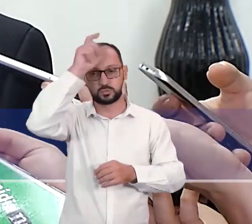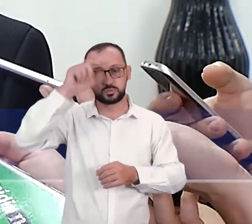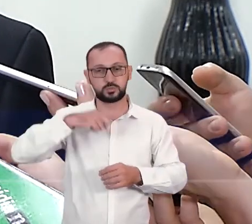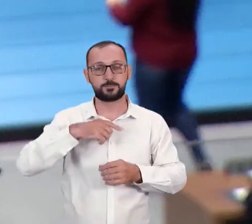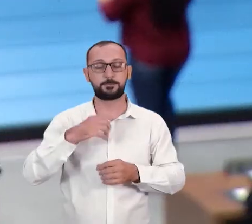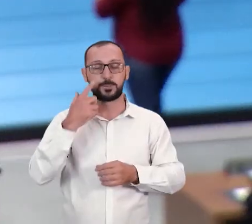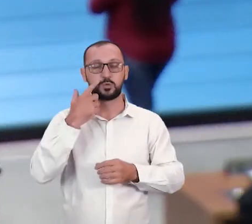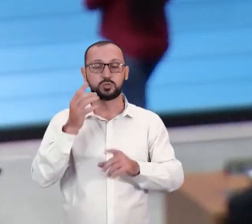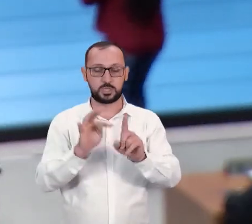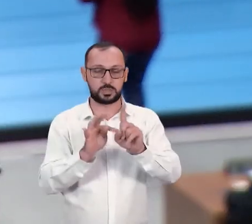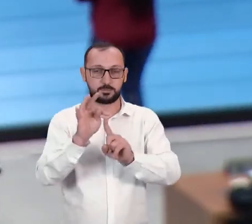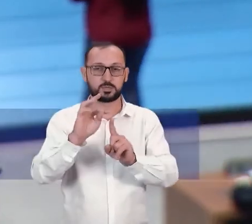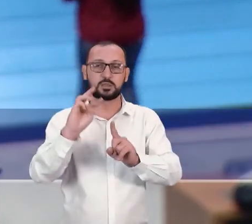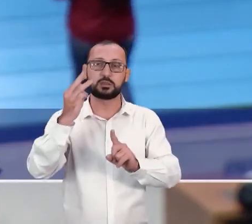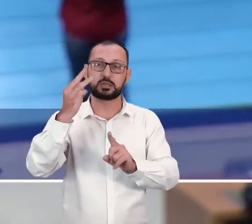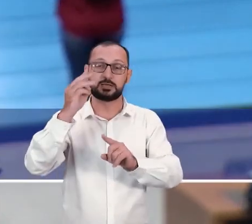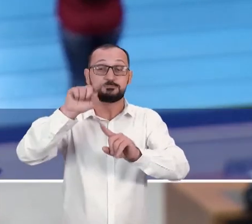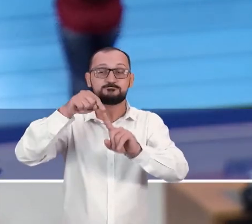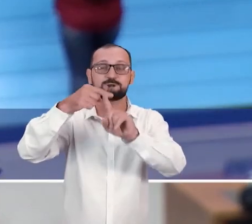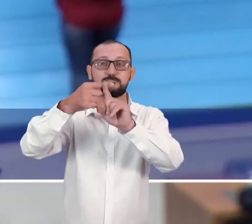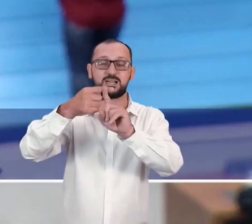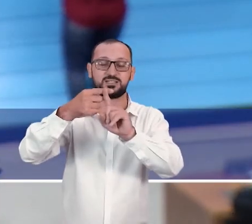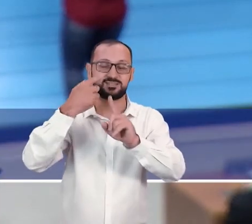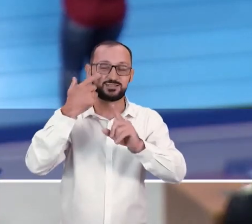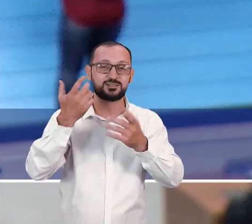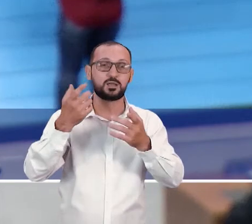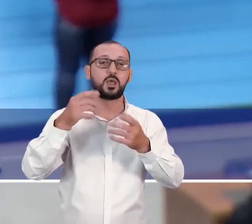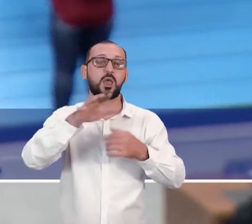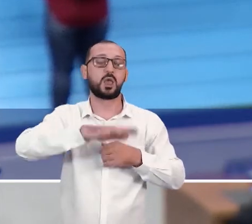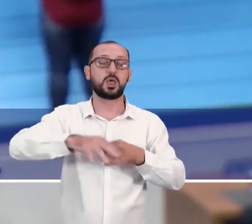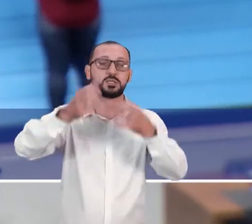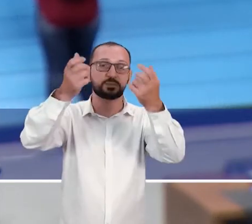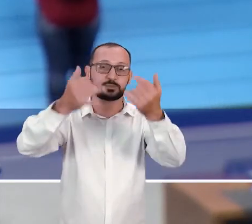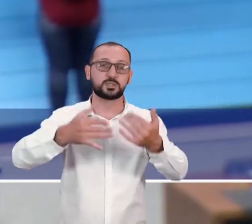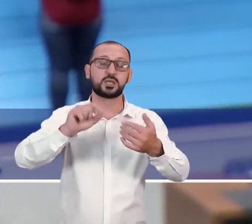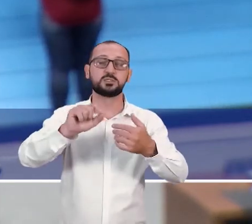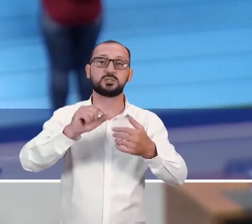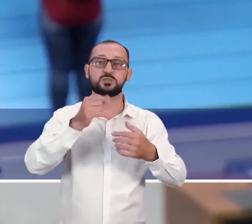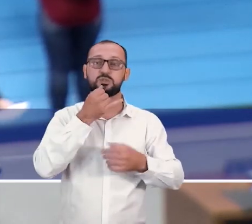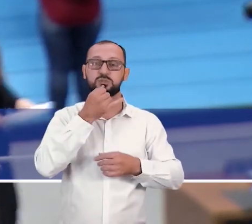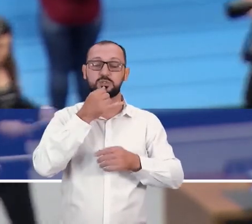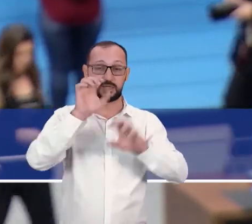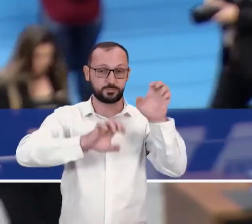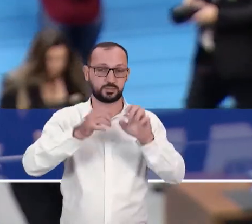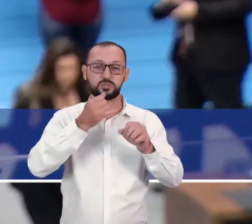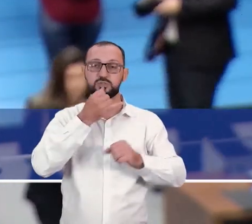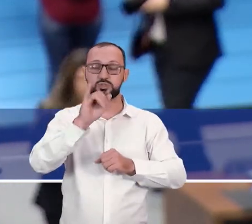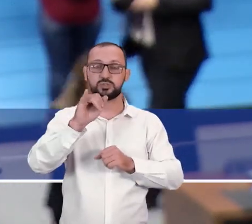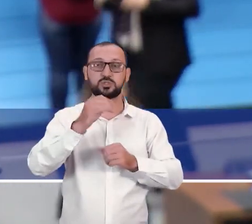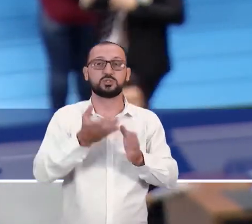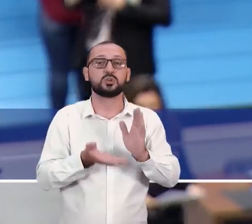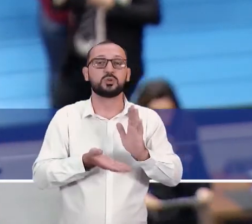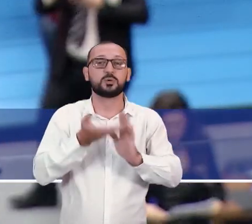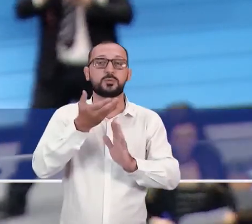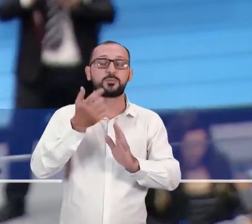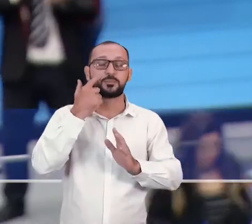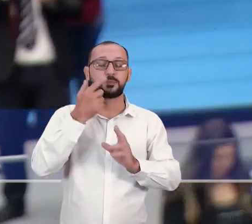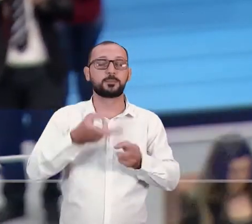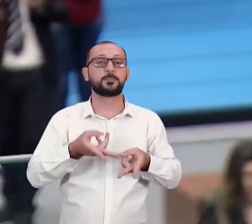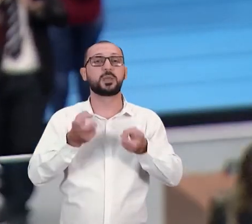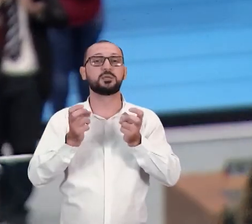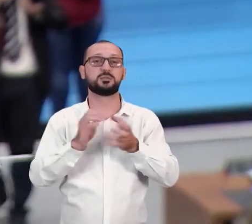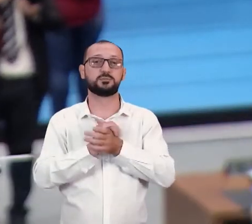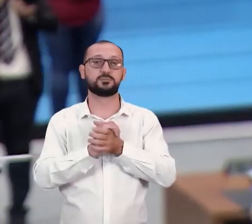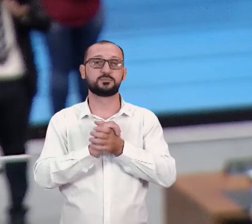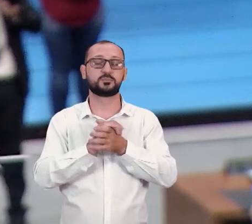luz do Mato Grosso do Sul. As temperaturas 3 graus mais quentes do que no ano passado são a justificativa da concessionária de energia elétrica para o aumento nas contas